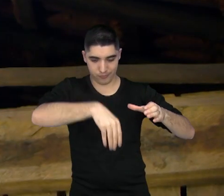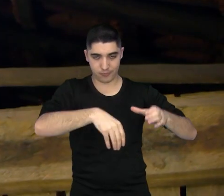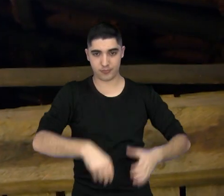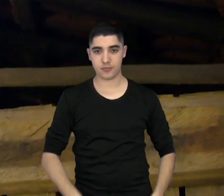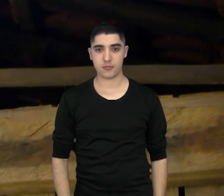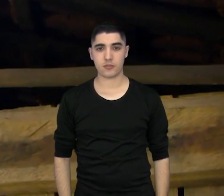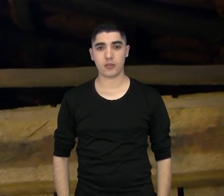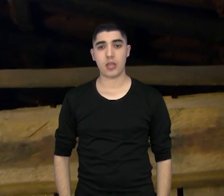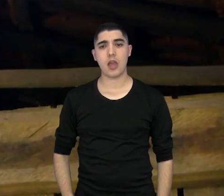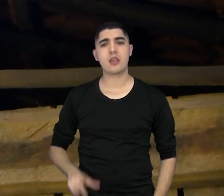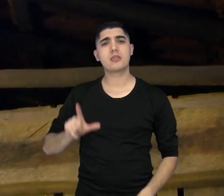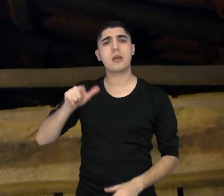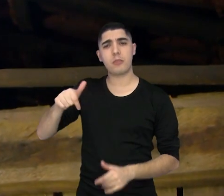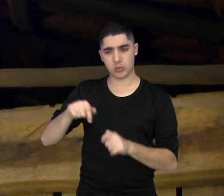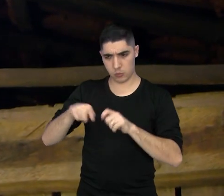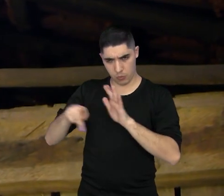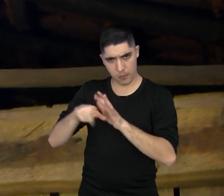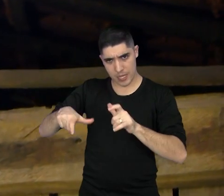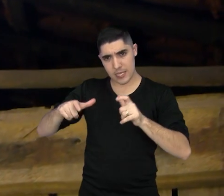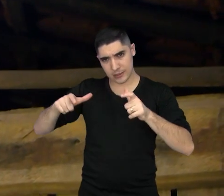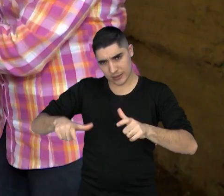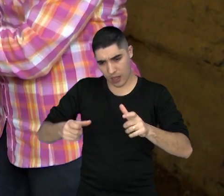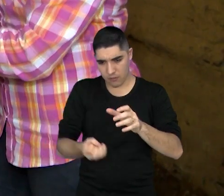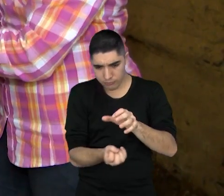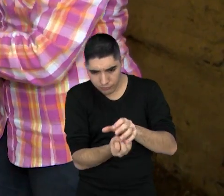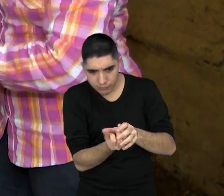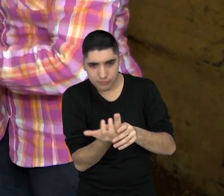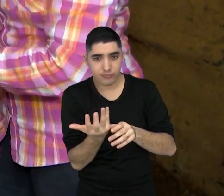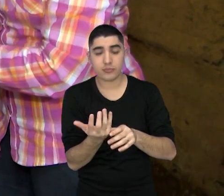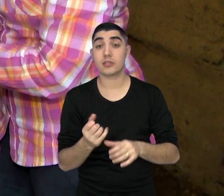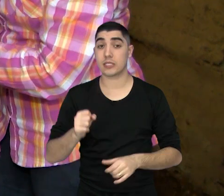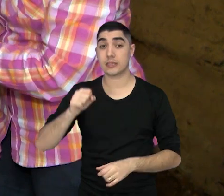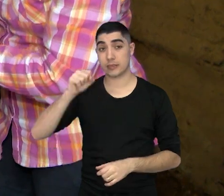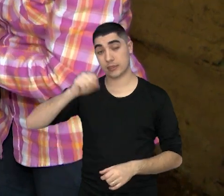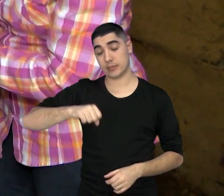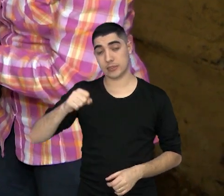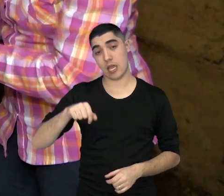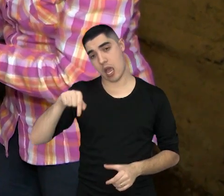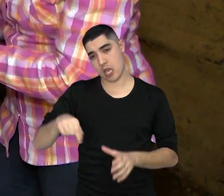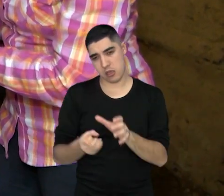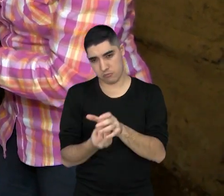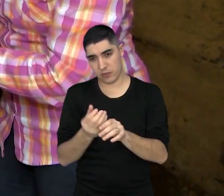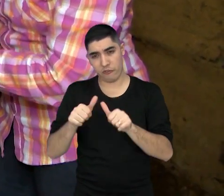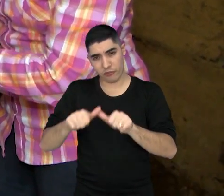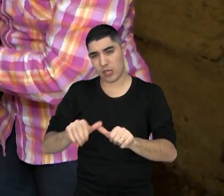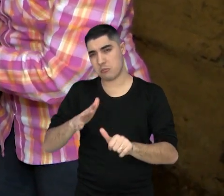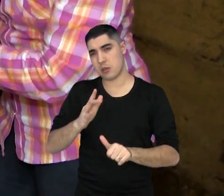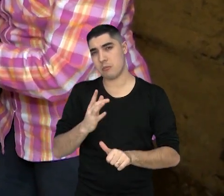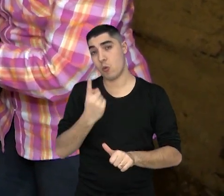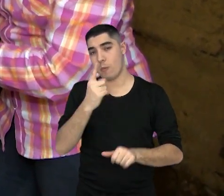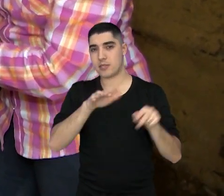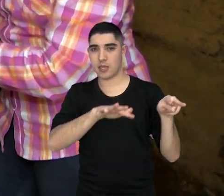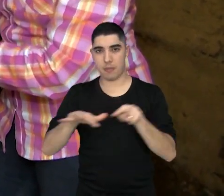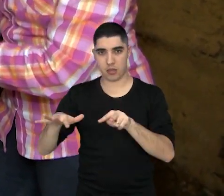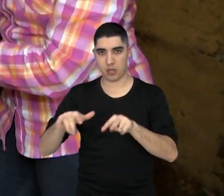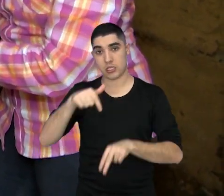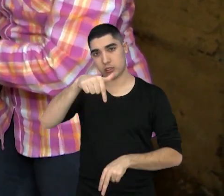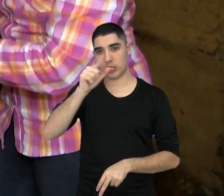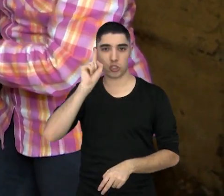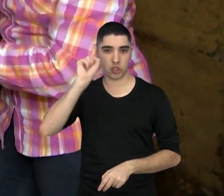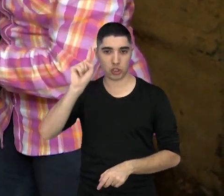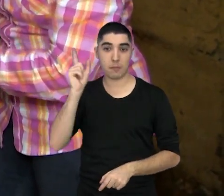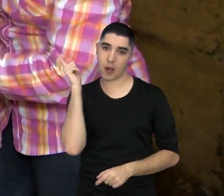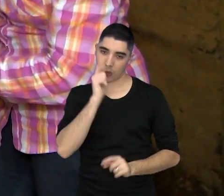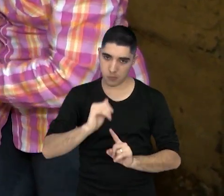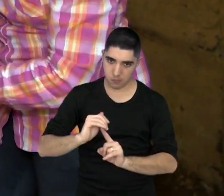choque térmico, a gente vem para a sala de frutificação. Isso. E aí aqui fica aproximadamente 7 dias para